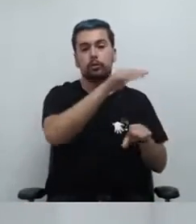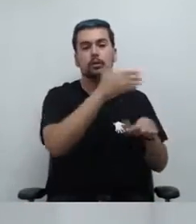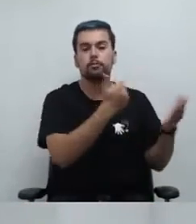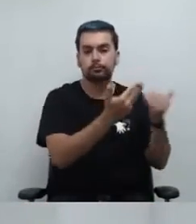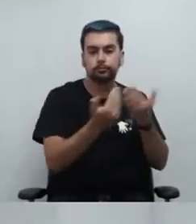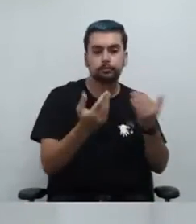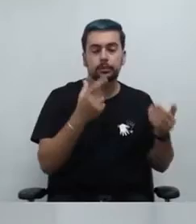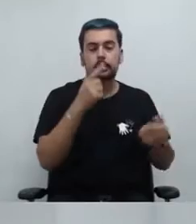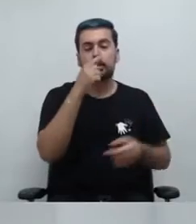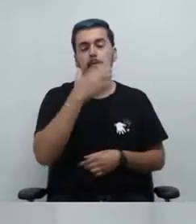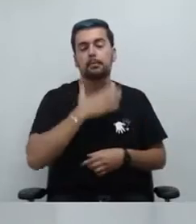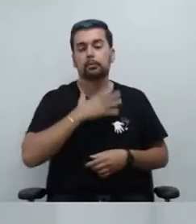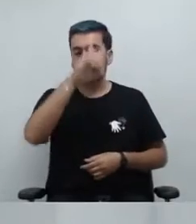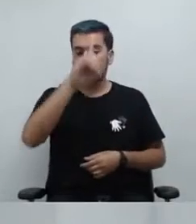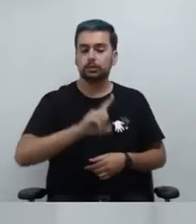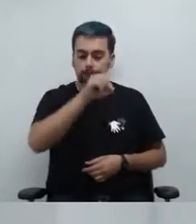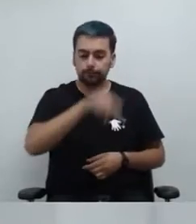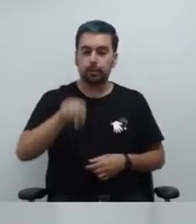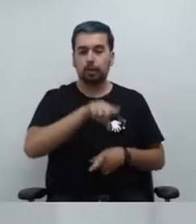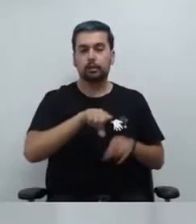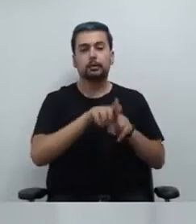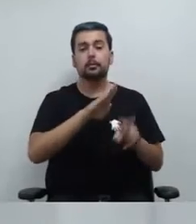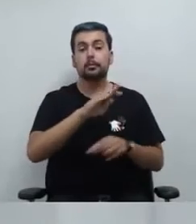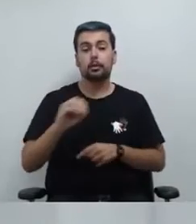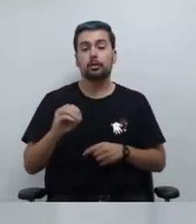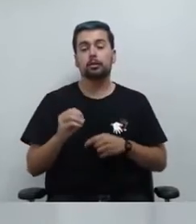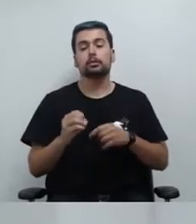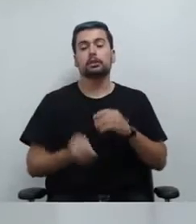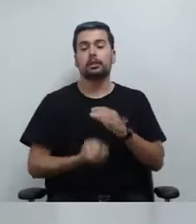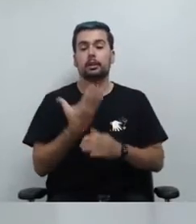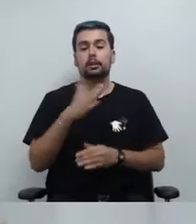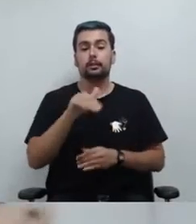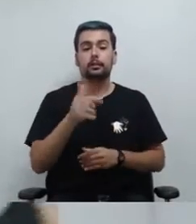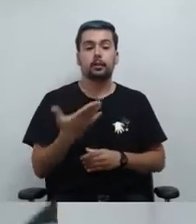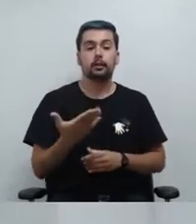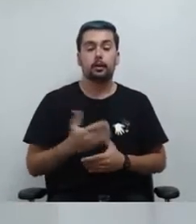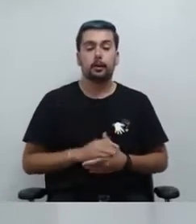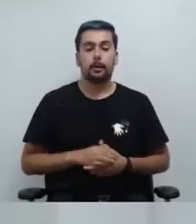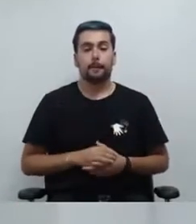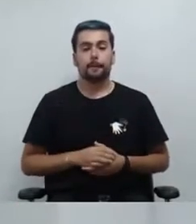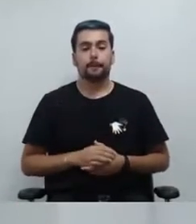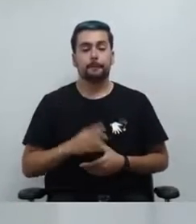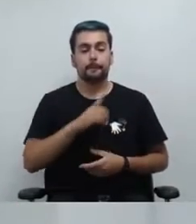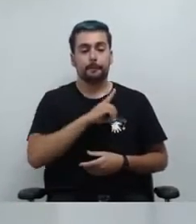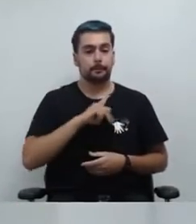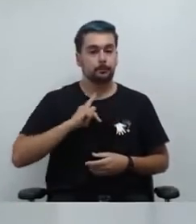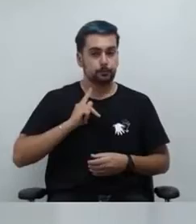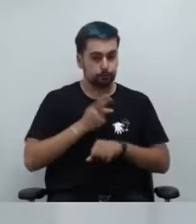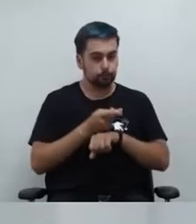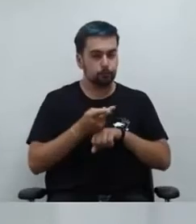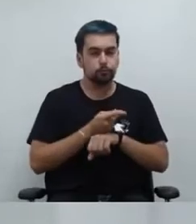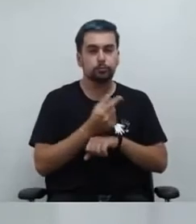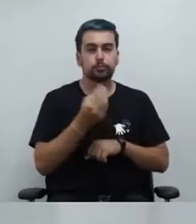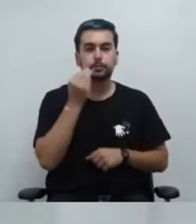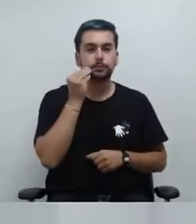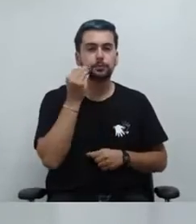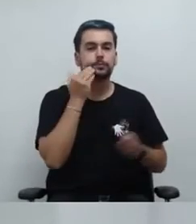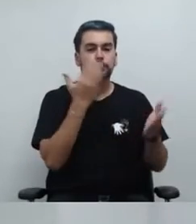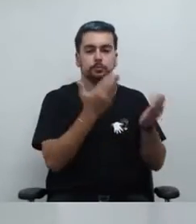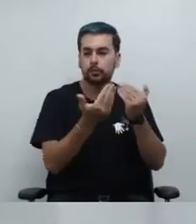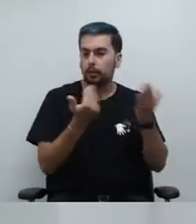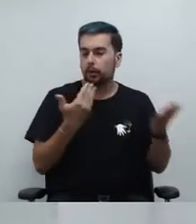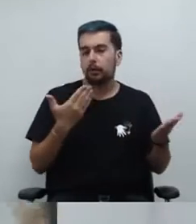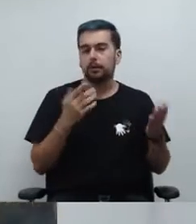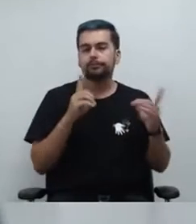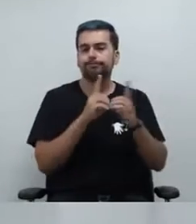negado o direito até de fazer um boletim de ocorrência. E quando busca a defensoria, o